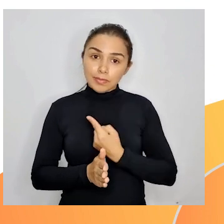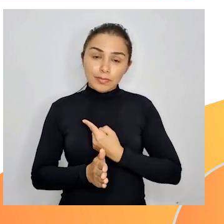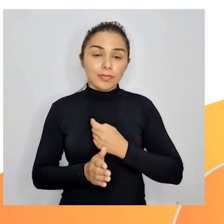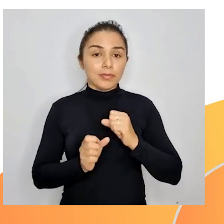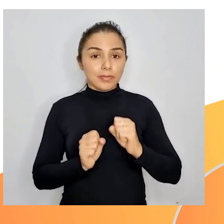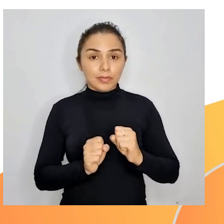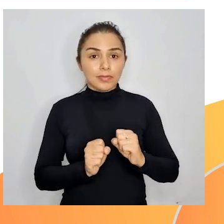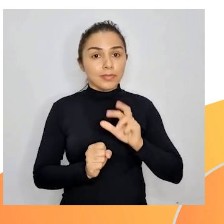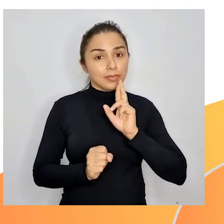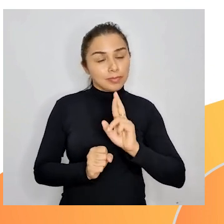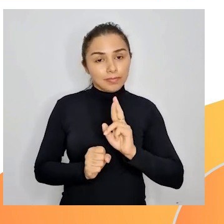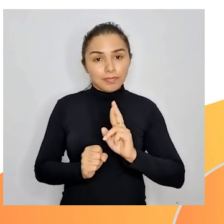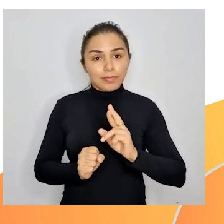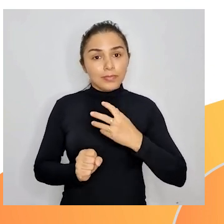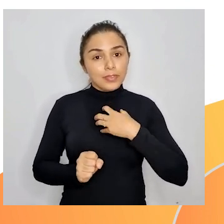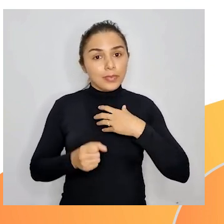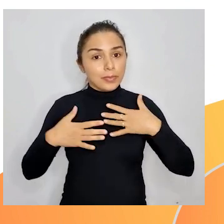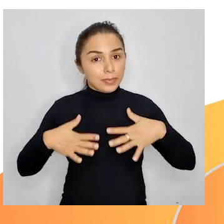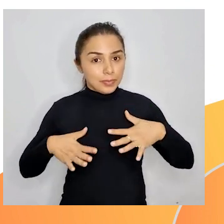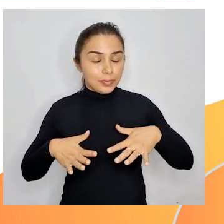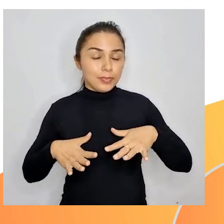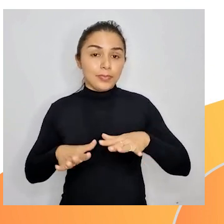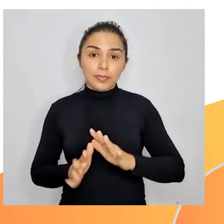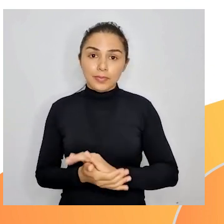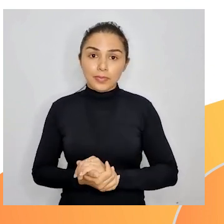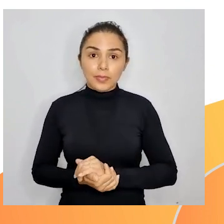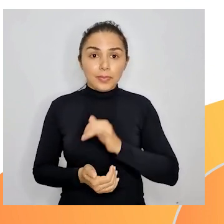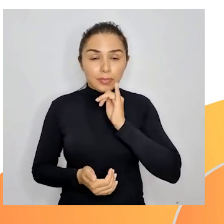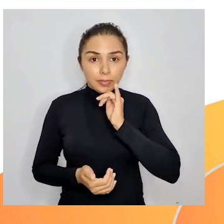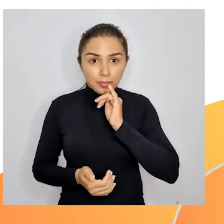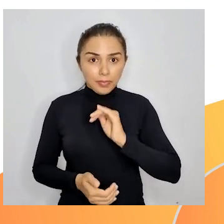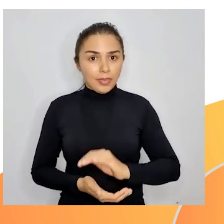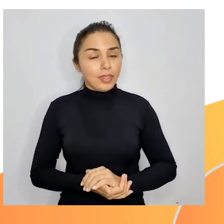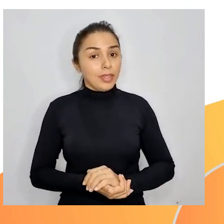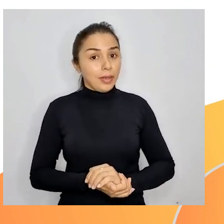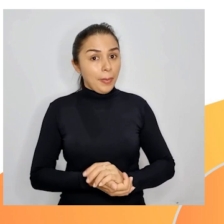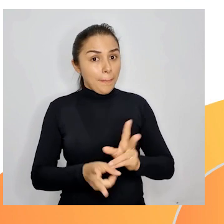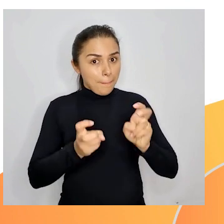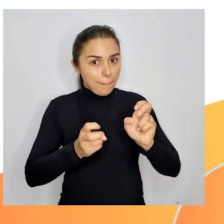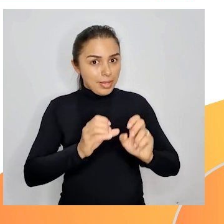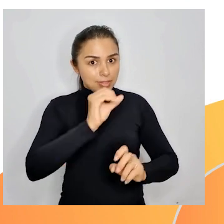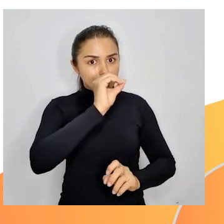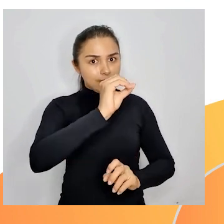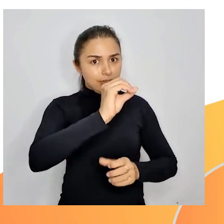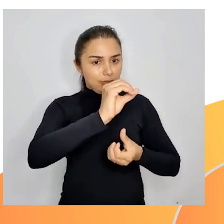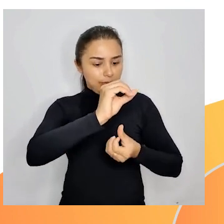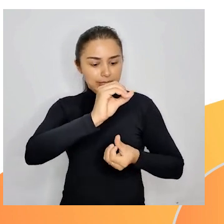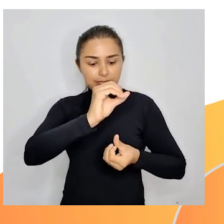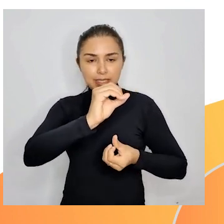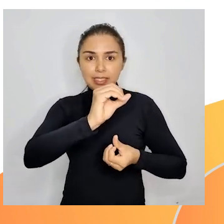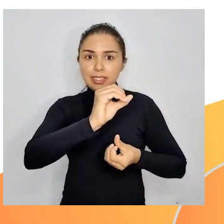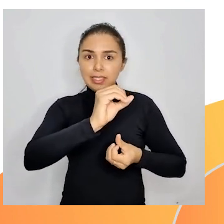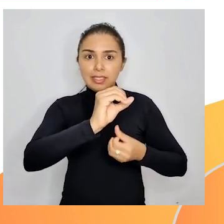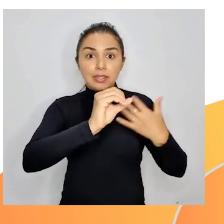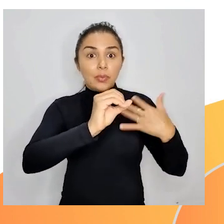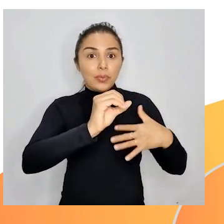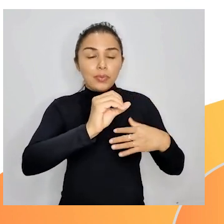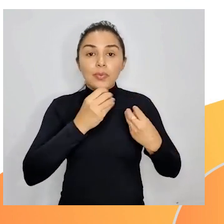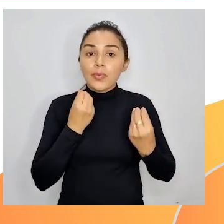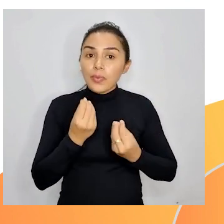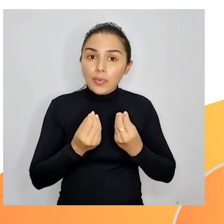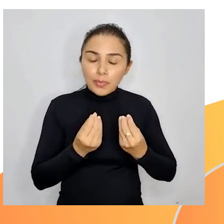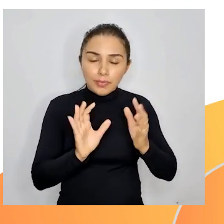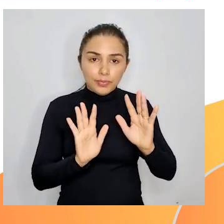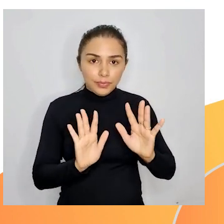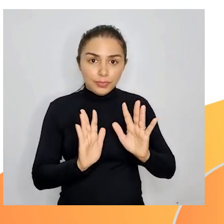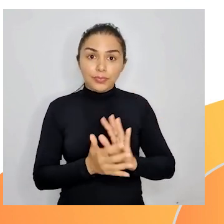desesperar. Observem, eu tenho 0 para tirar 6. Professor, mas como isso? Como é que eu vou